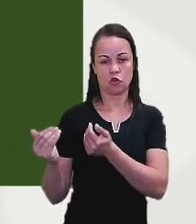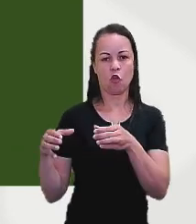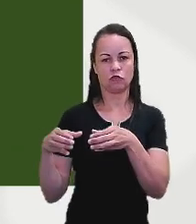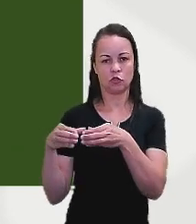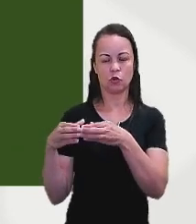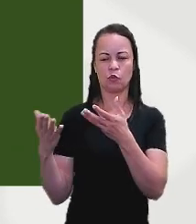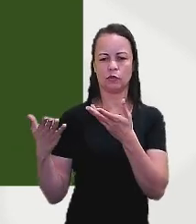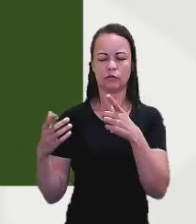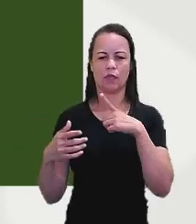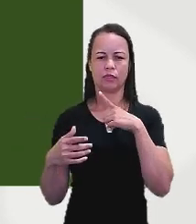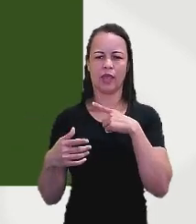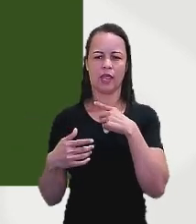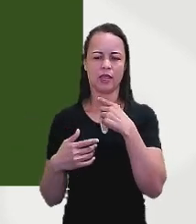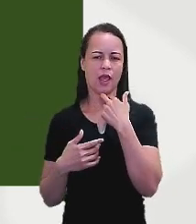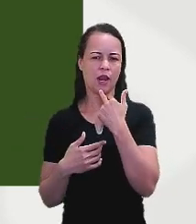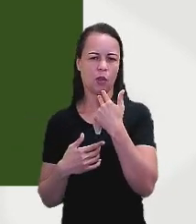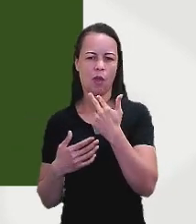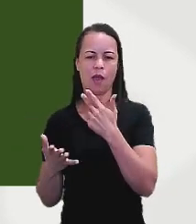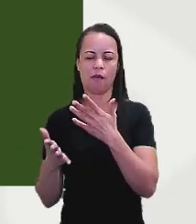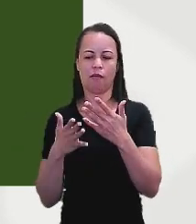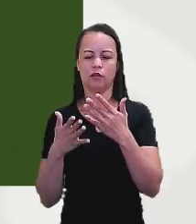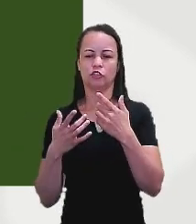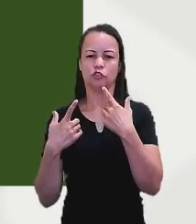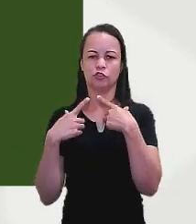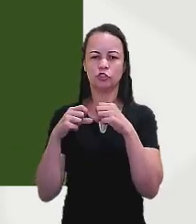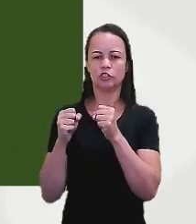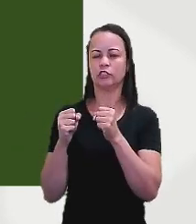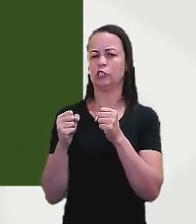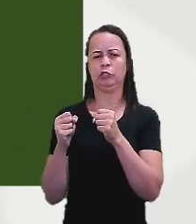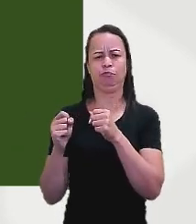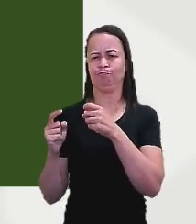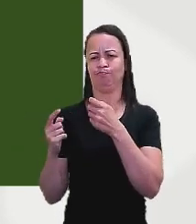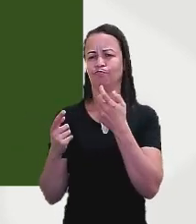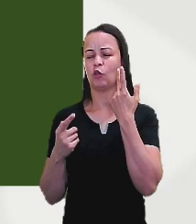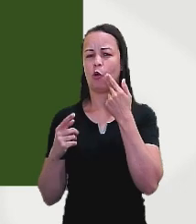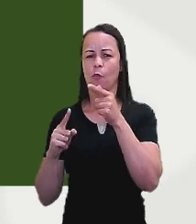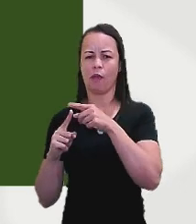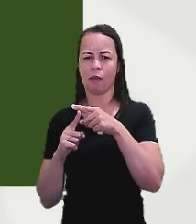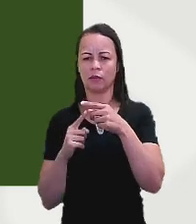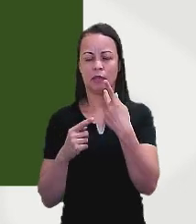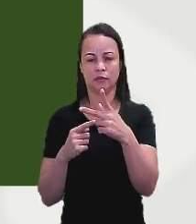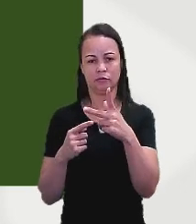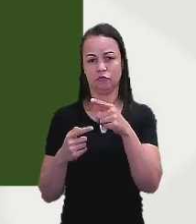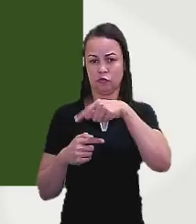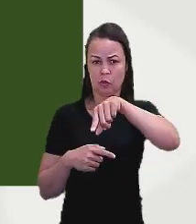têm aquela linguagem típica dele, que vocês bem sabem, que vocês estão nessa fase.